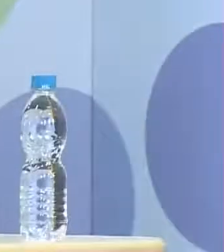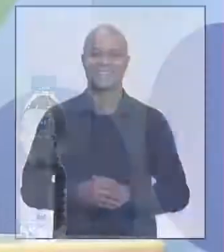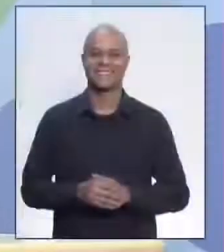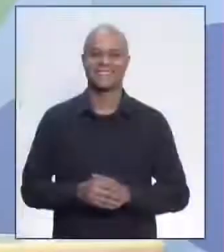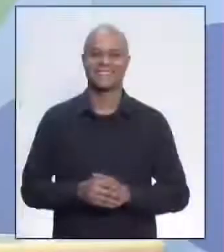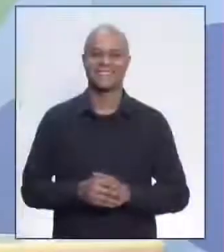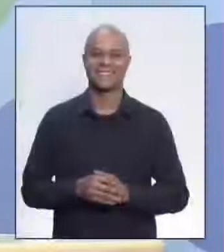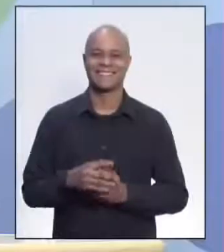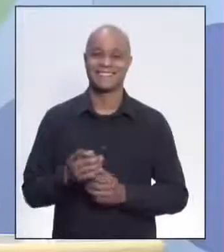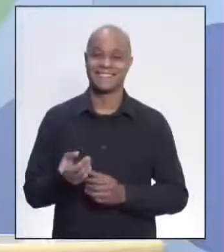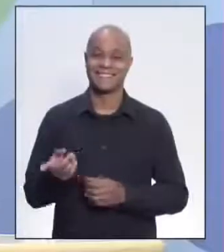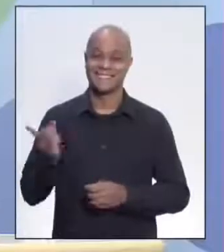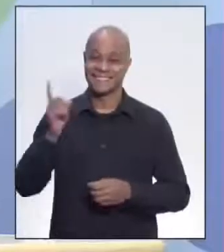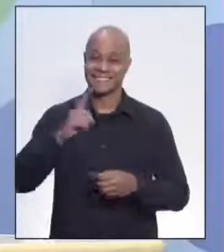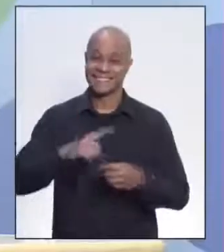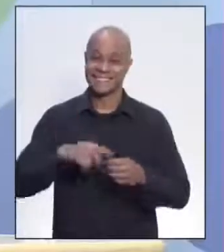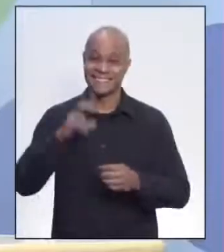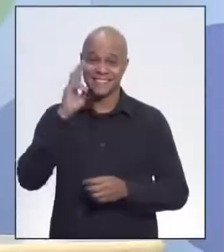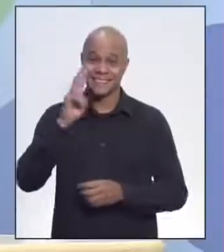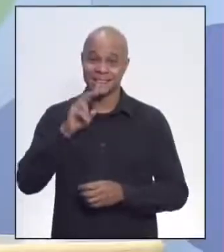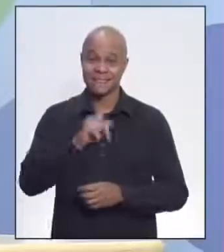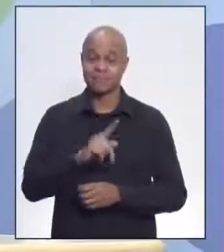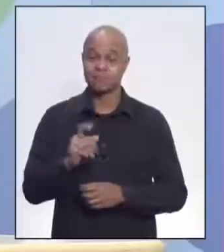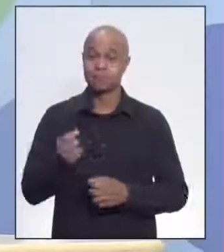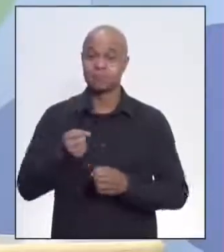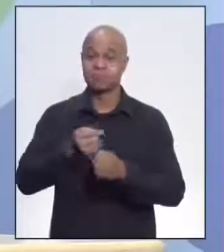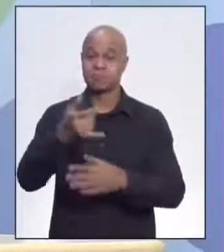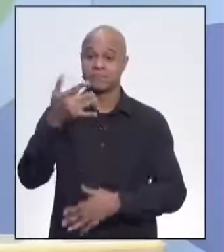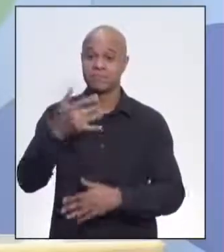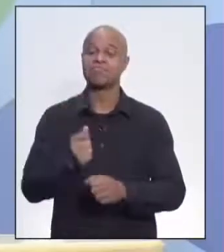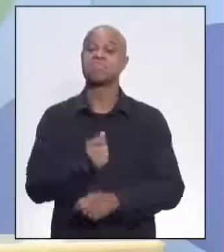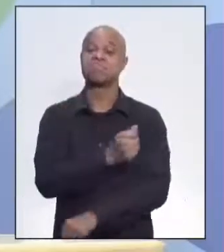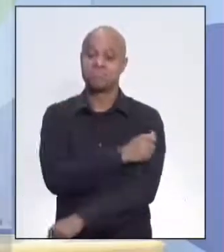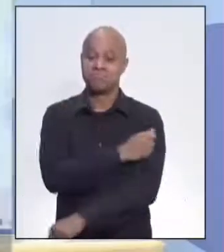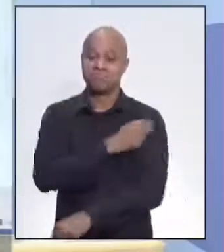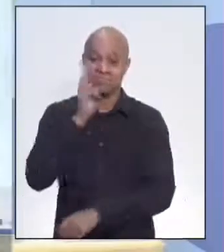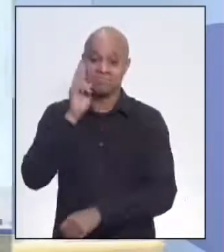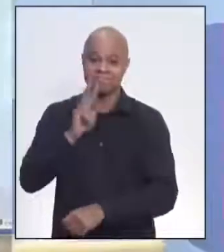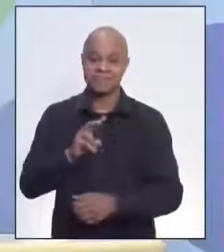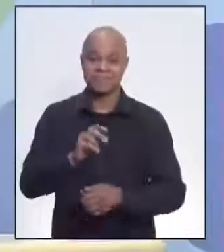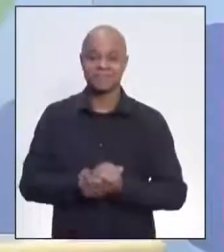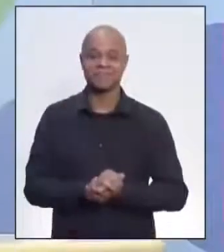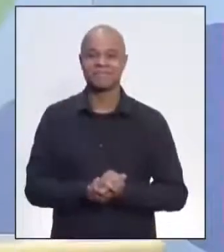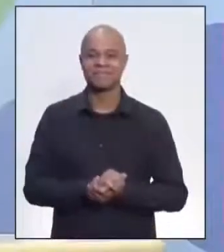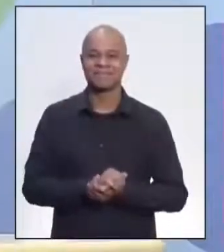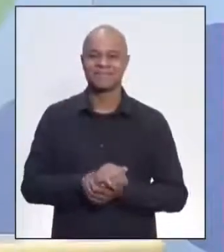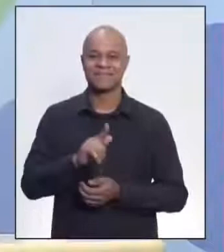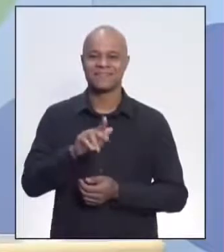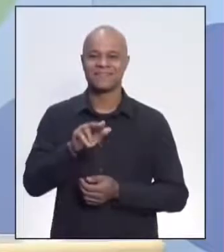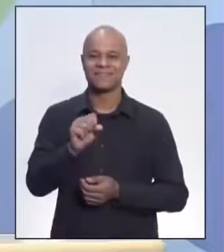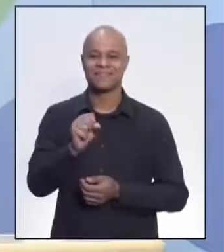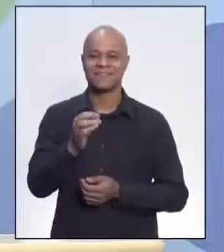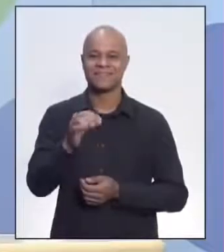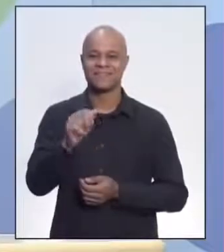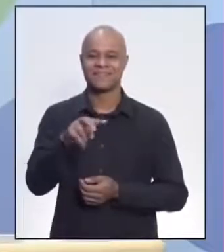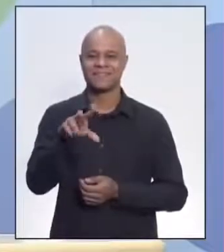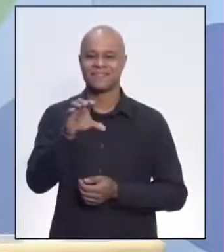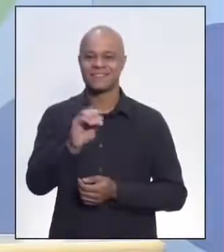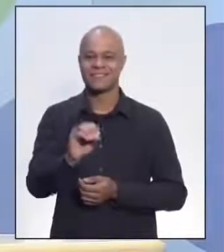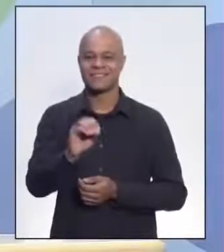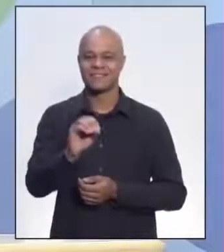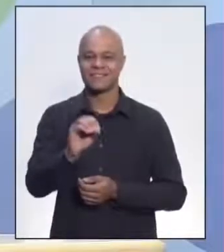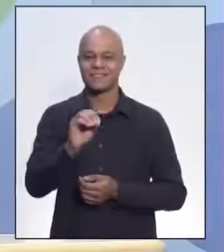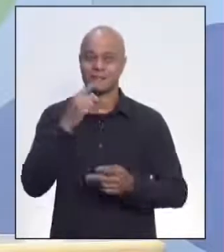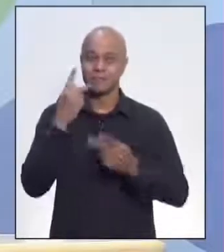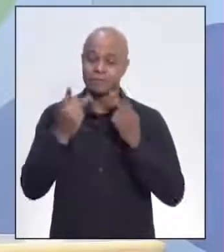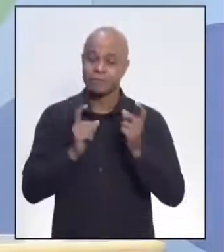Olá, voltando aqui. Olha só, professora, bastante interação dos alunos, tá? O Gustavo Henrique citou se